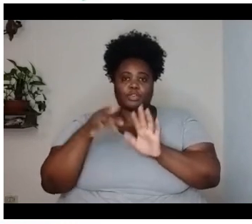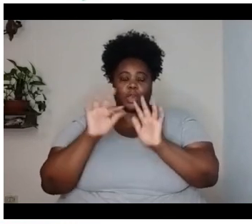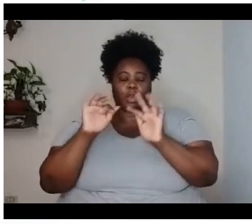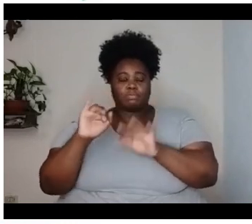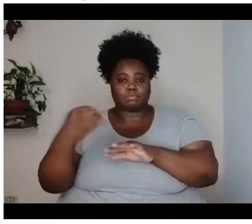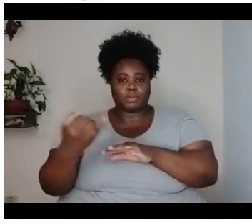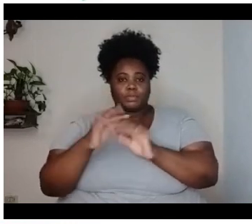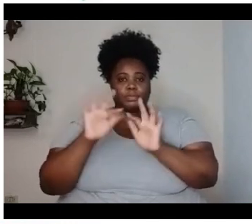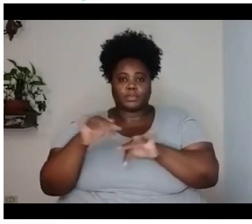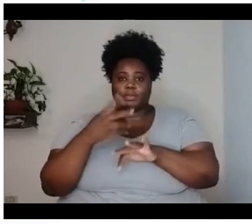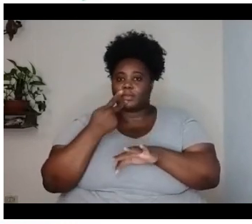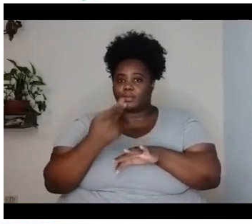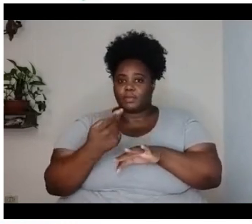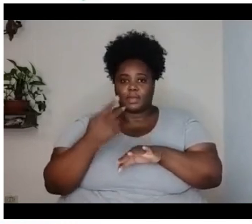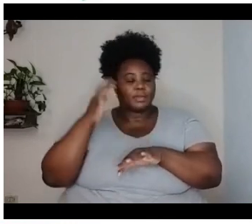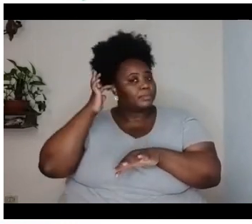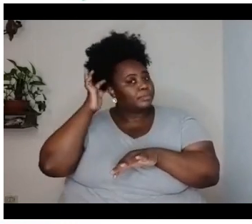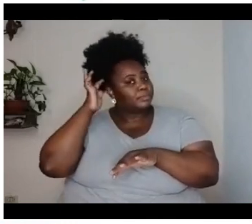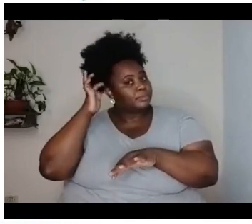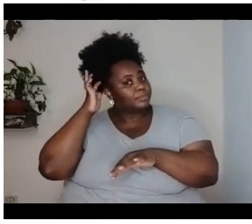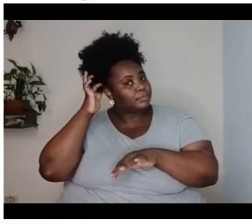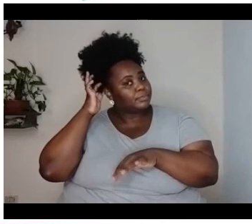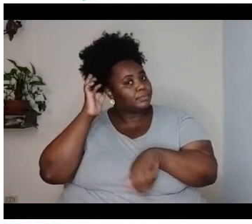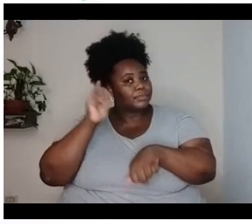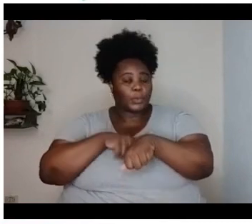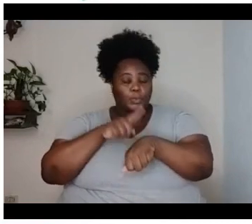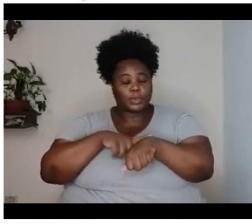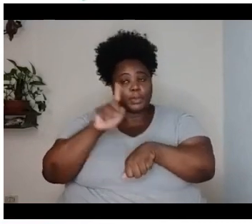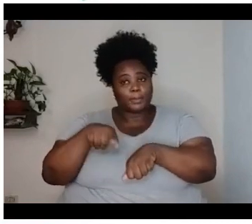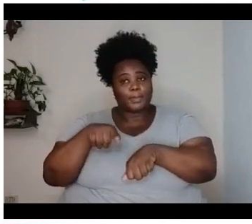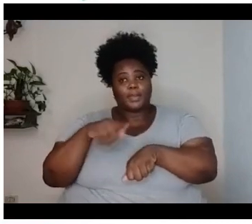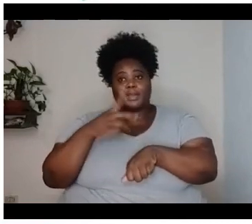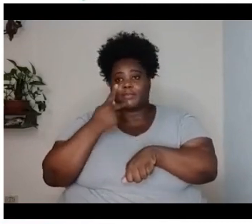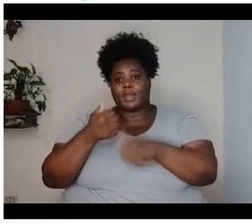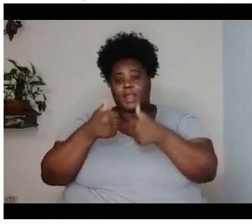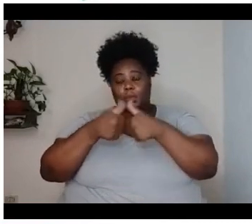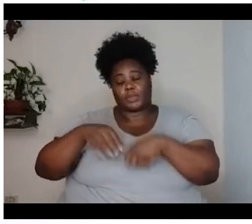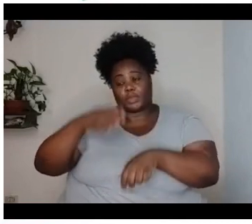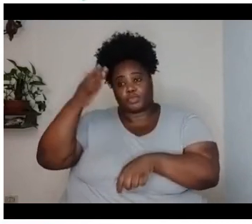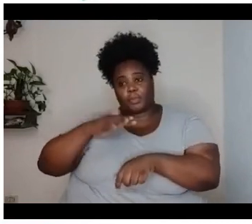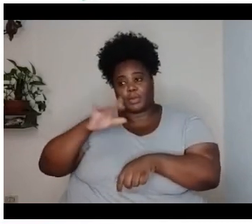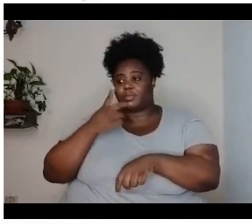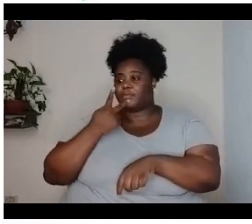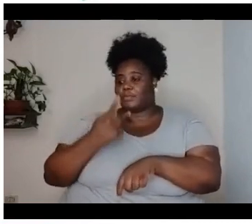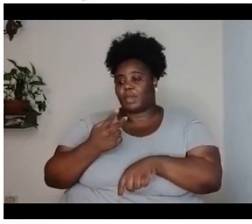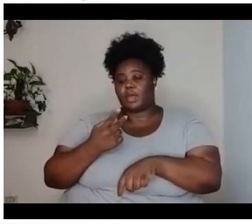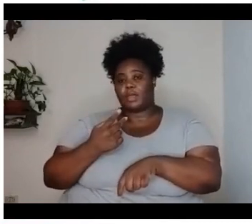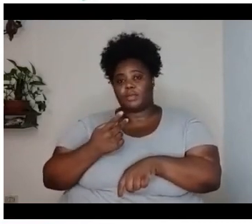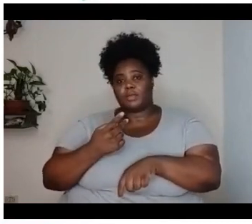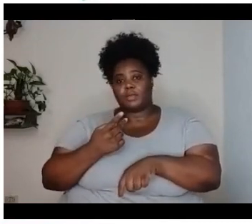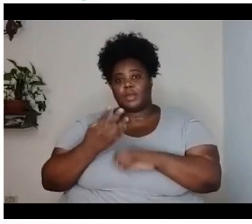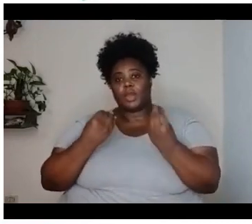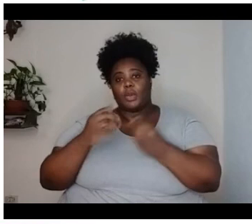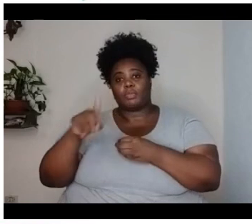para dizer, né? O tema desta live tem a ver com o estado de presença e dizer como que é desafiador, né?